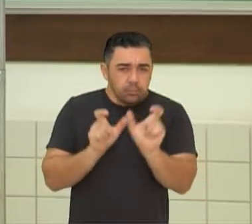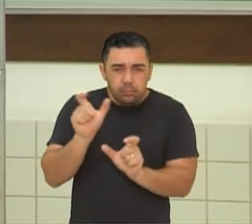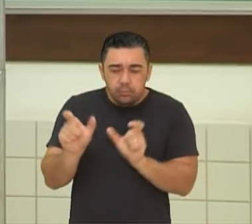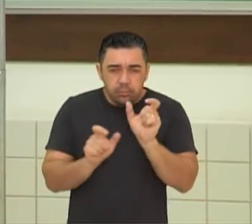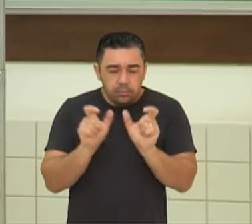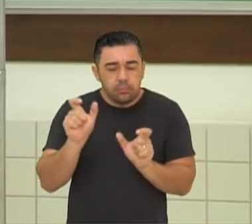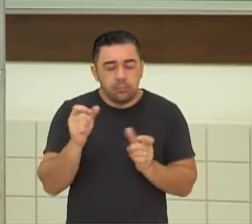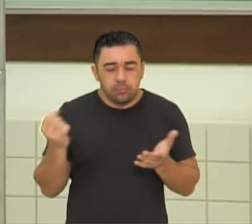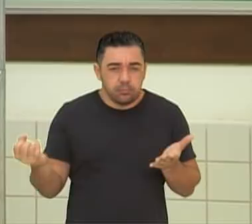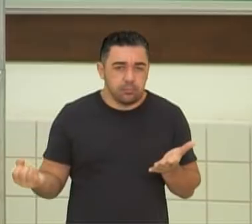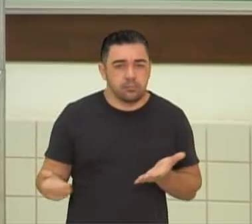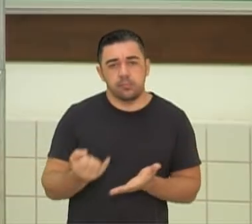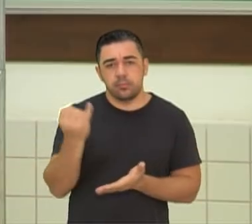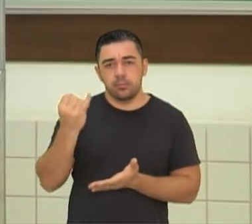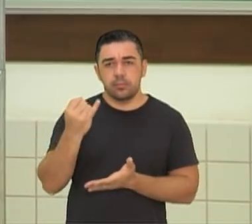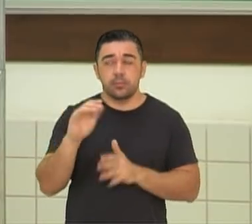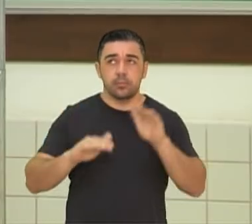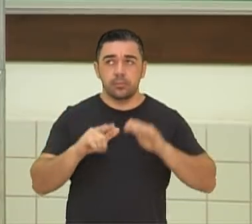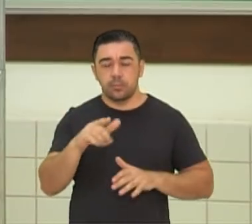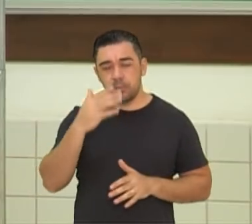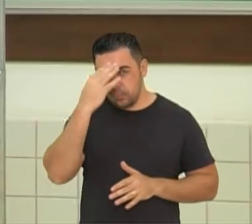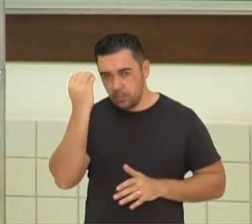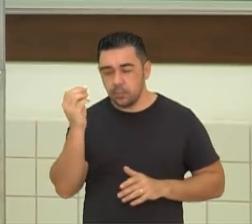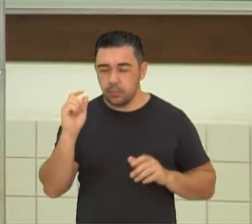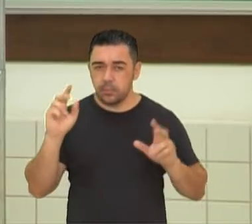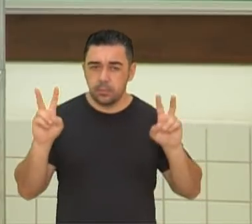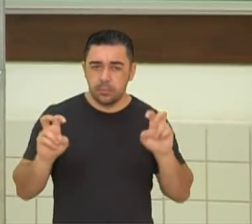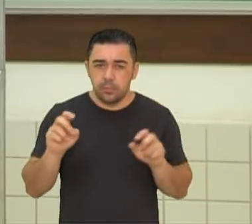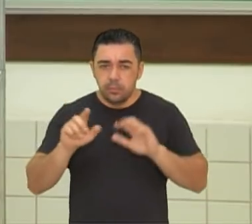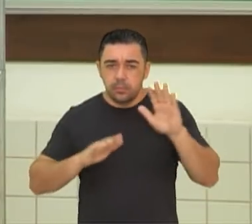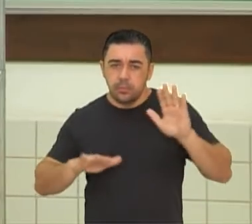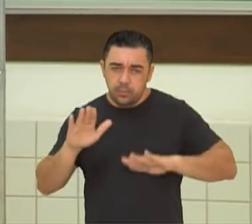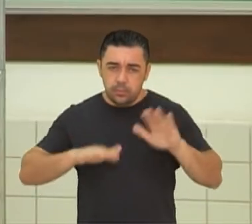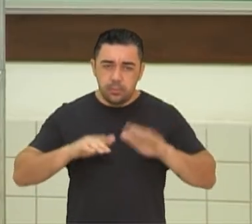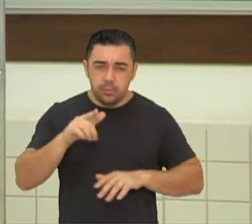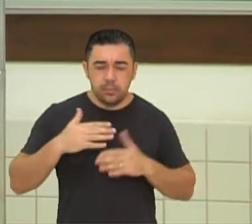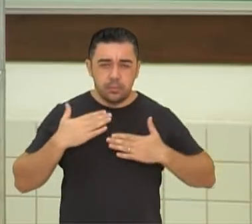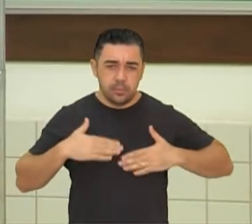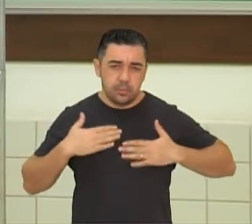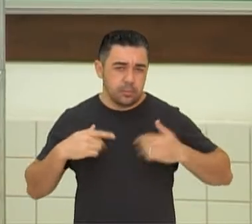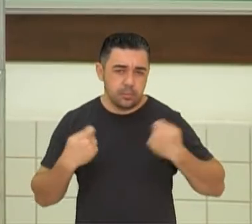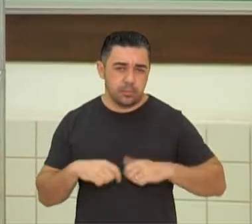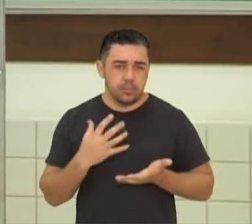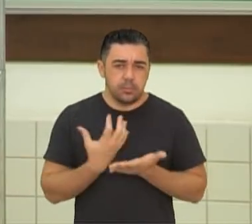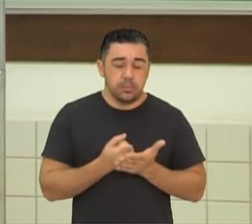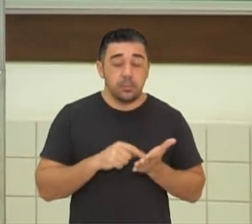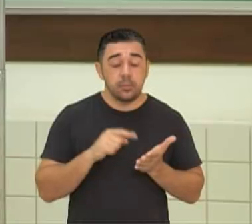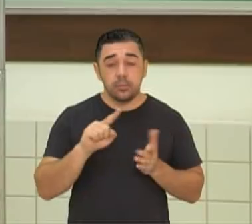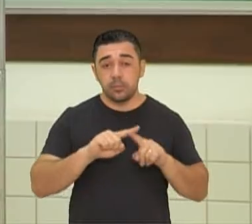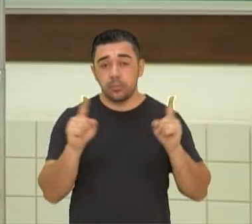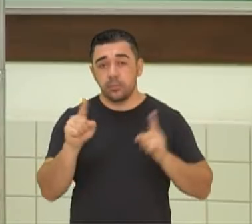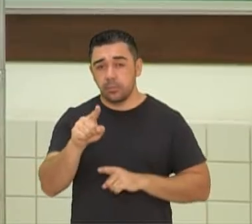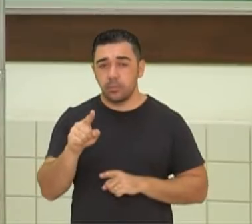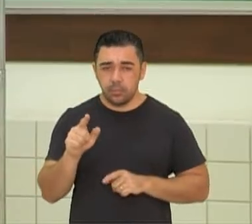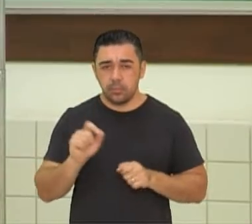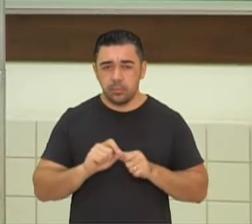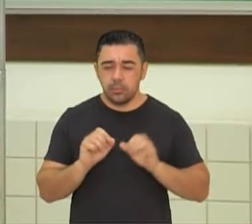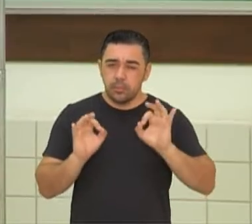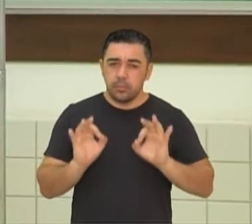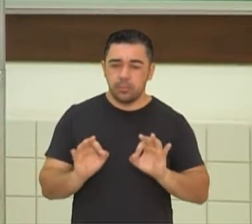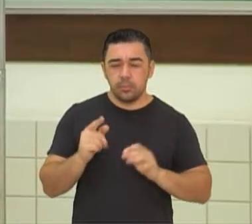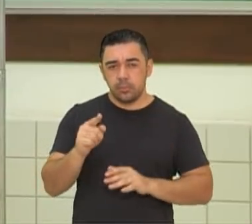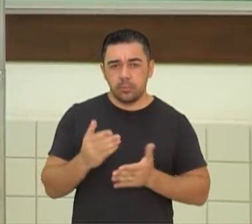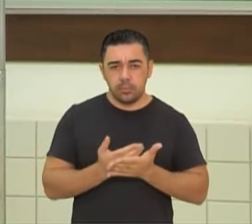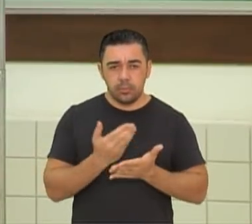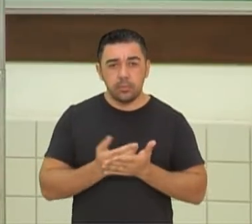mais essencial, aquilo que você não lembra. Talvez seja um assunto bem tranquilo para você, você não precisa dessa anotação, mas faça aí bem caprichado no seu